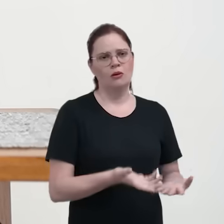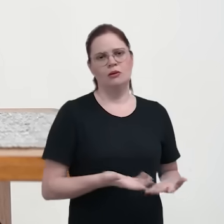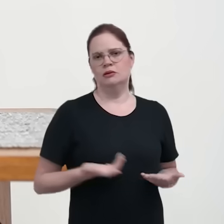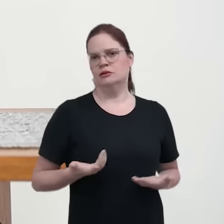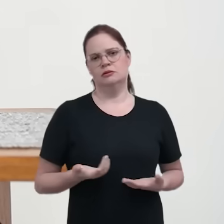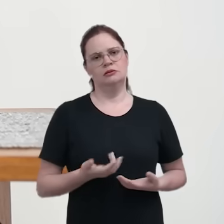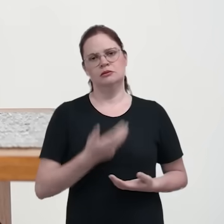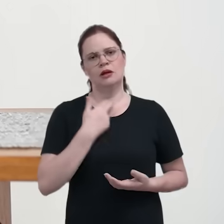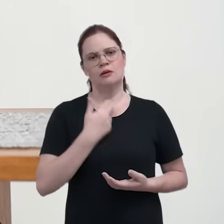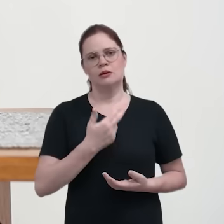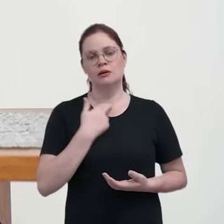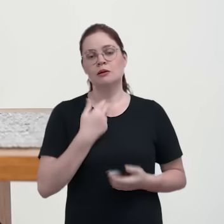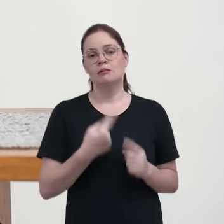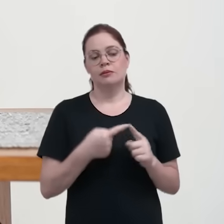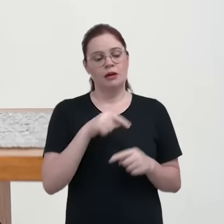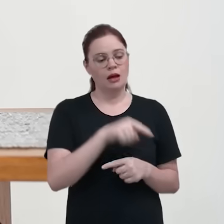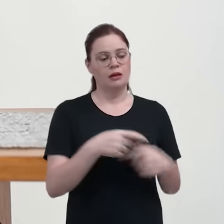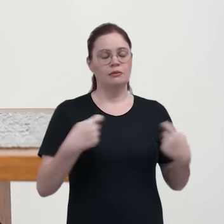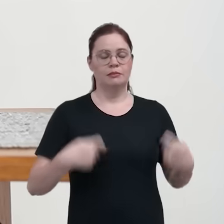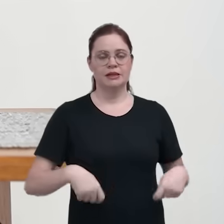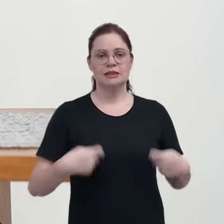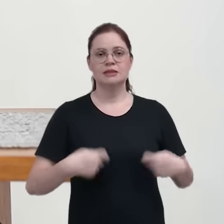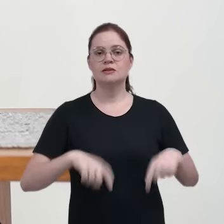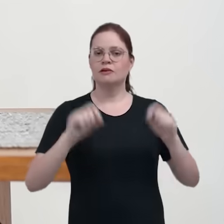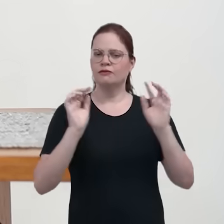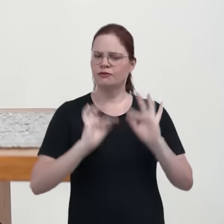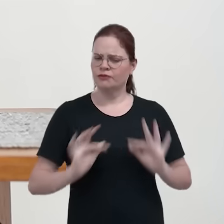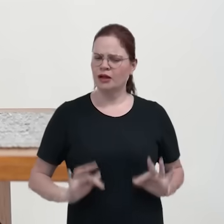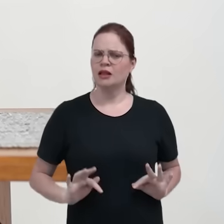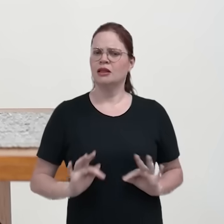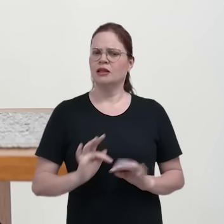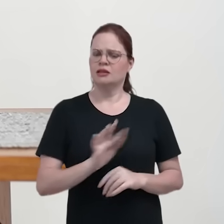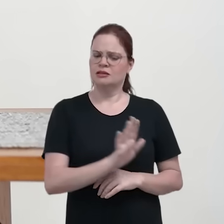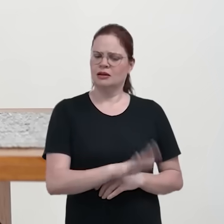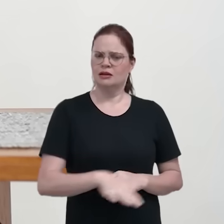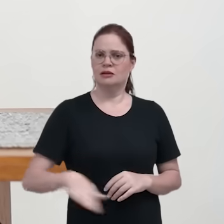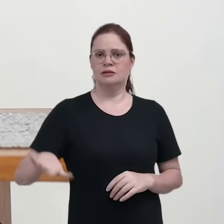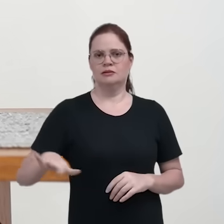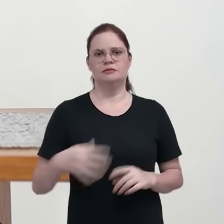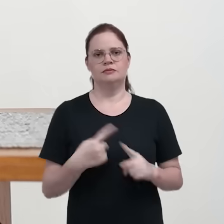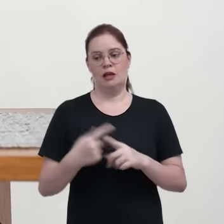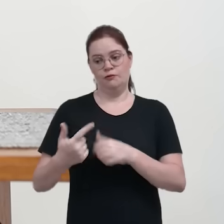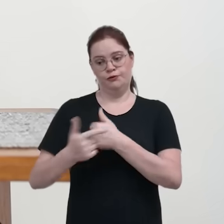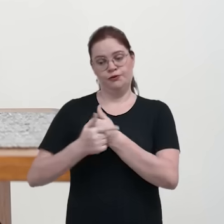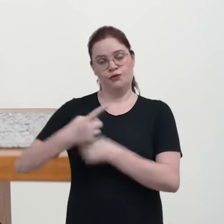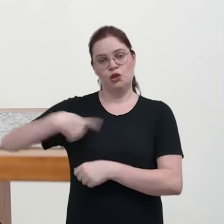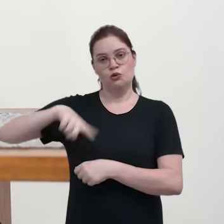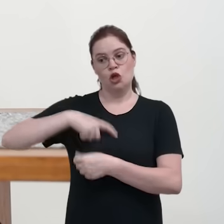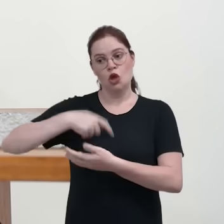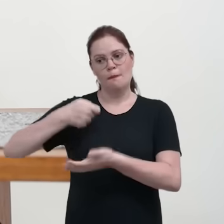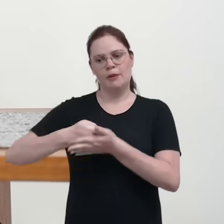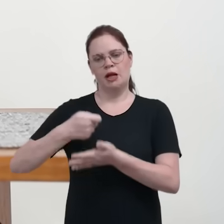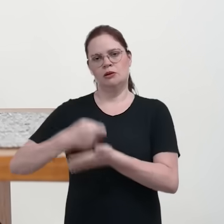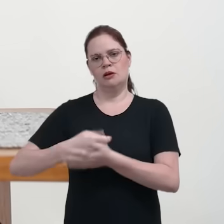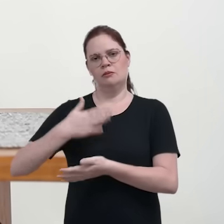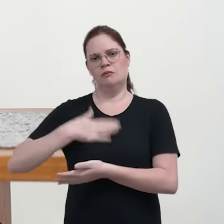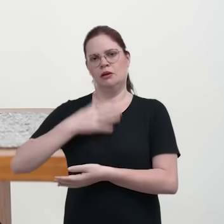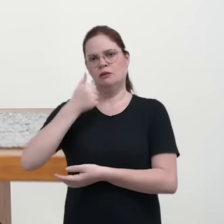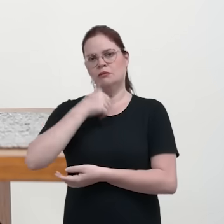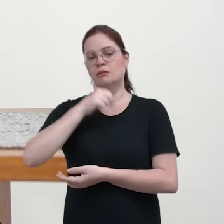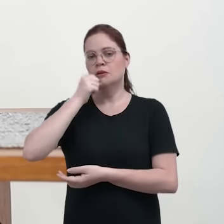seja ela tenha uma vida plena e feliz. É uma função obrigatória dos